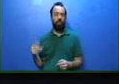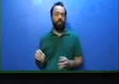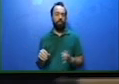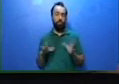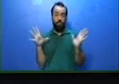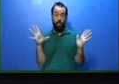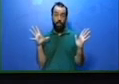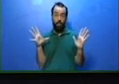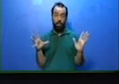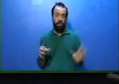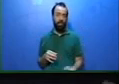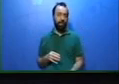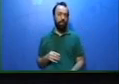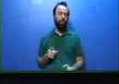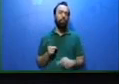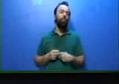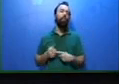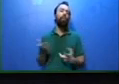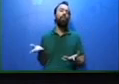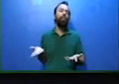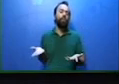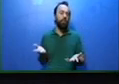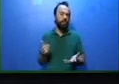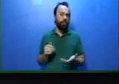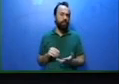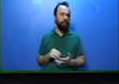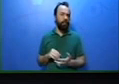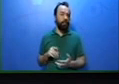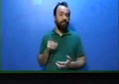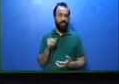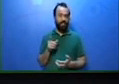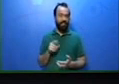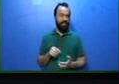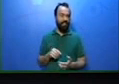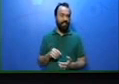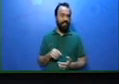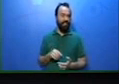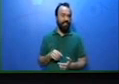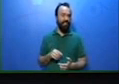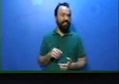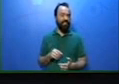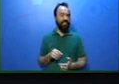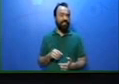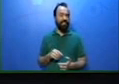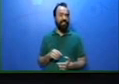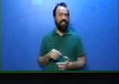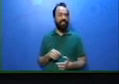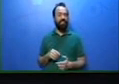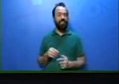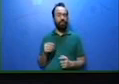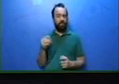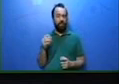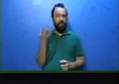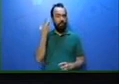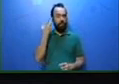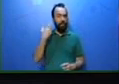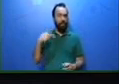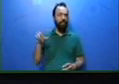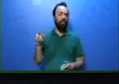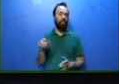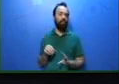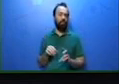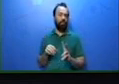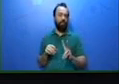embora rapidamente? Ah, eu escutei alguém falar, professora, porque ela resolveu ser